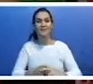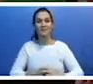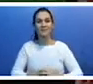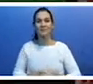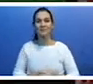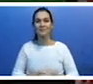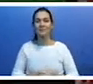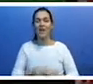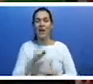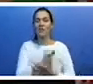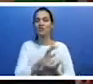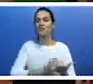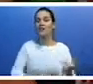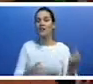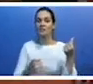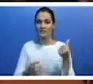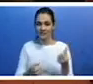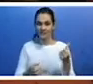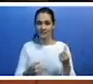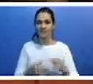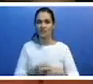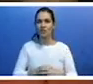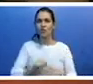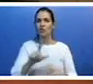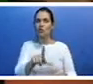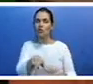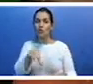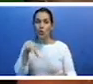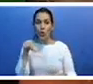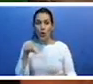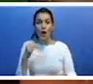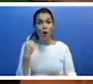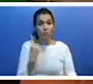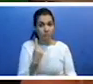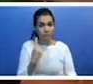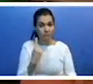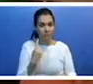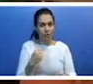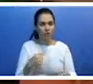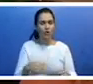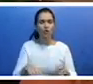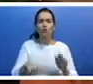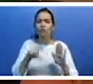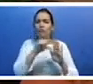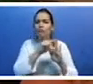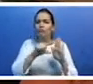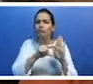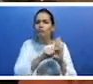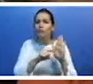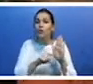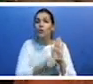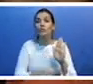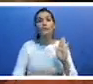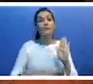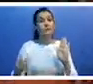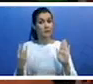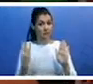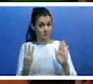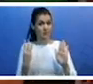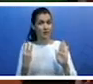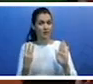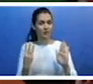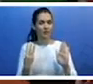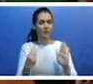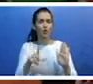exercício 6, escolha um dos 3 parágrafos do texto produzido em sala de aula, que é o que